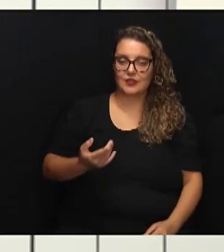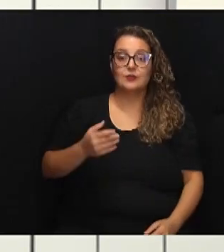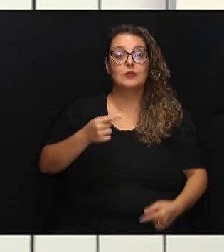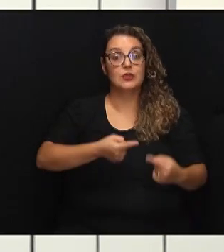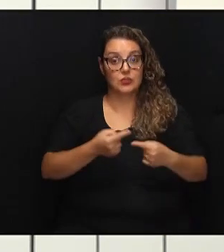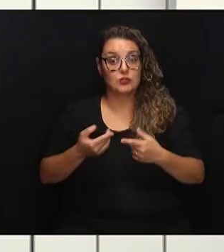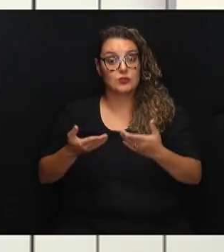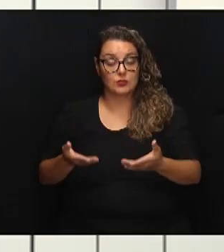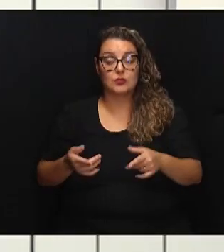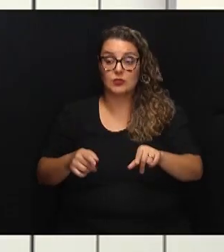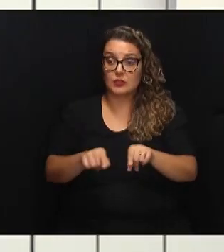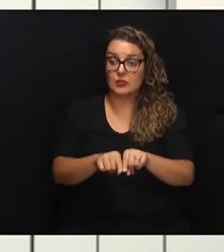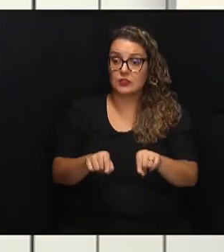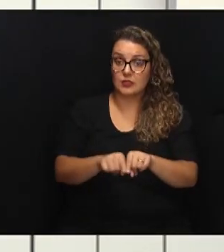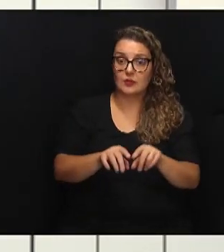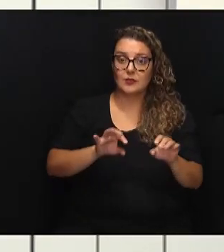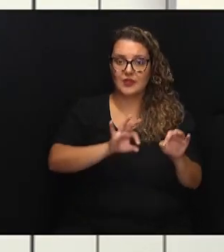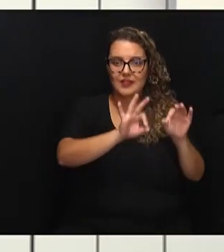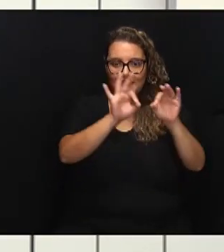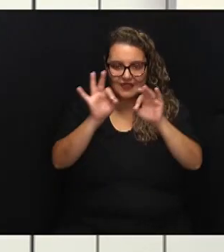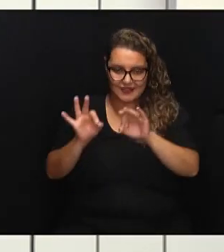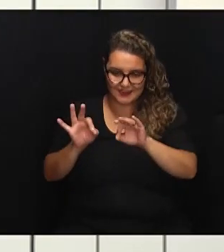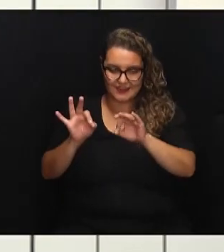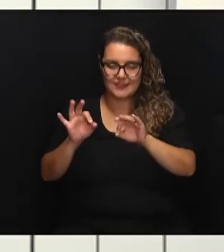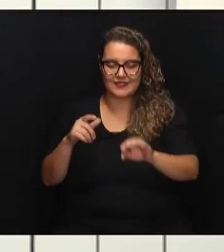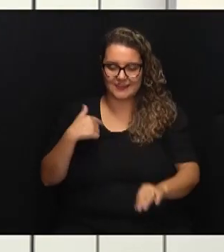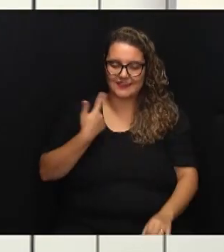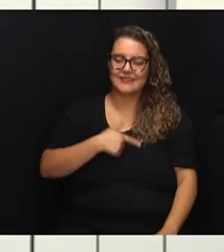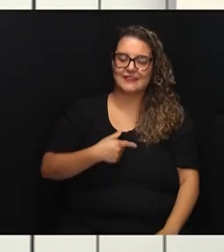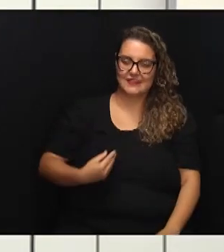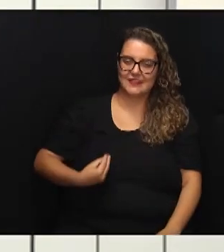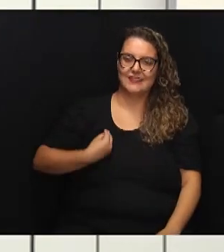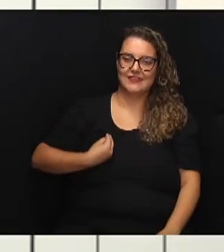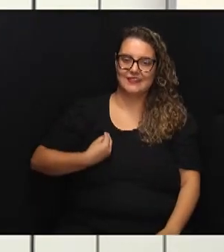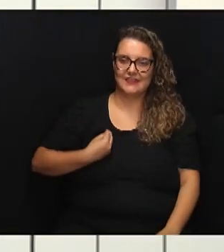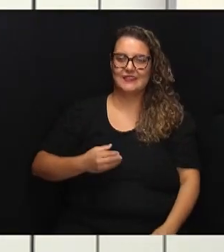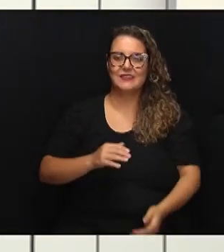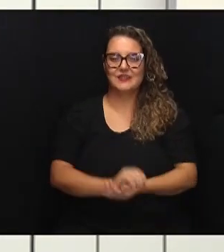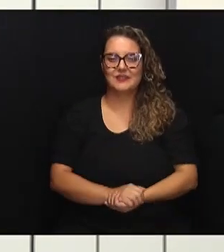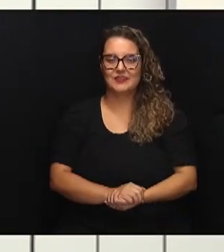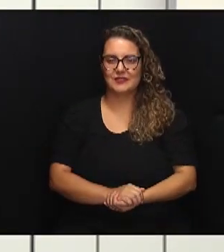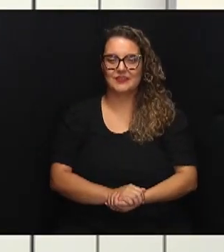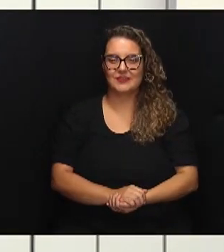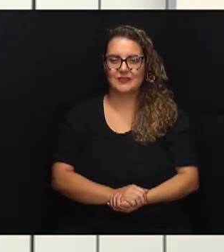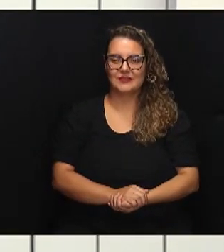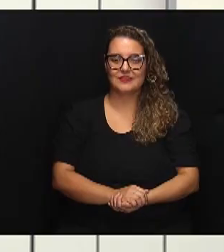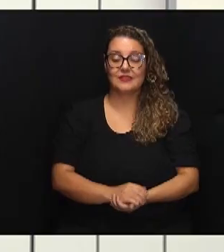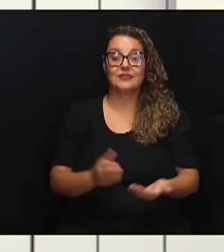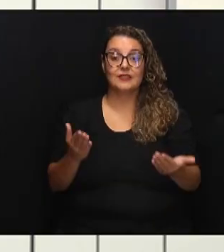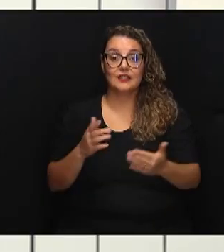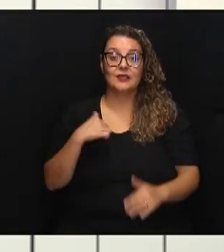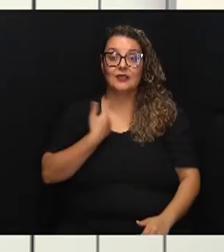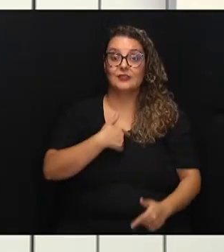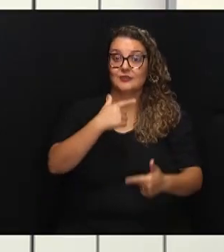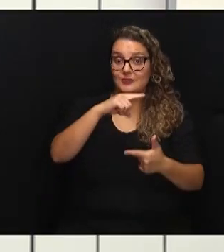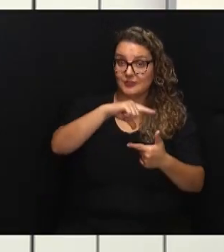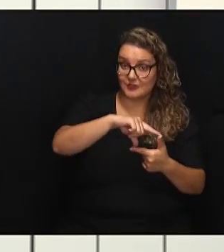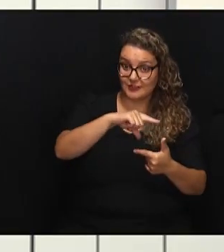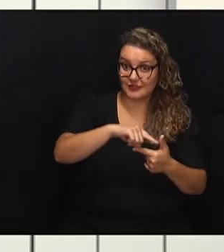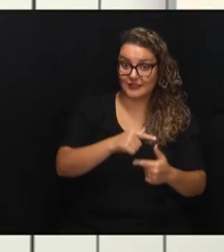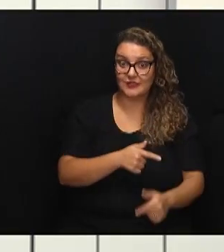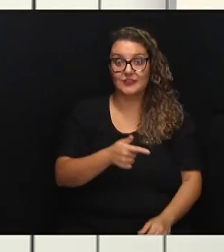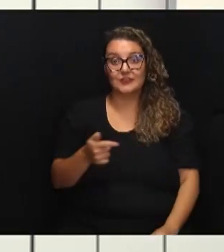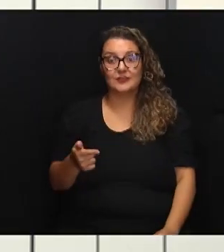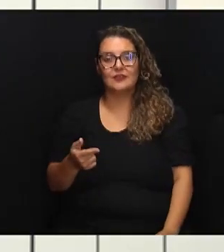isso, e também aqui a nossa transmissão ao vivo. Agora é a hora do nosso quadro